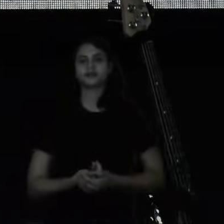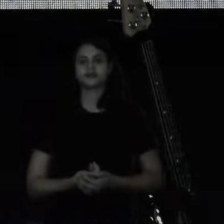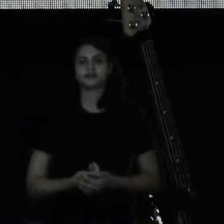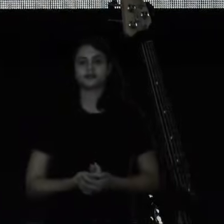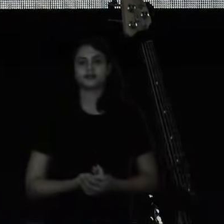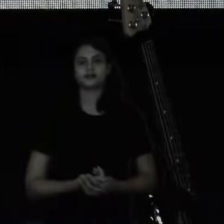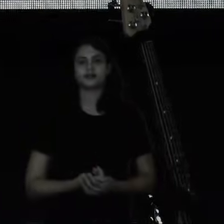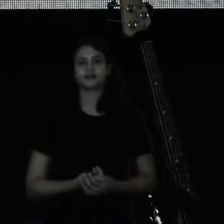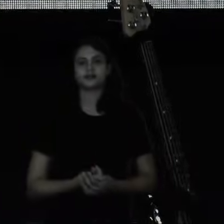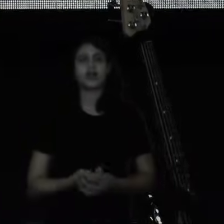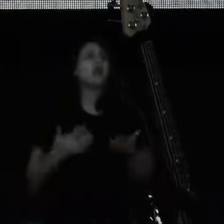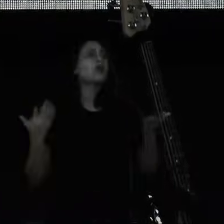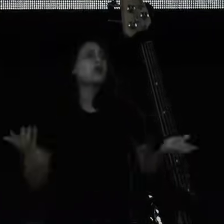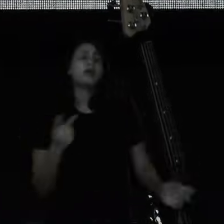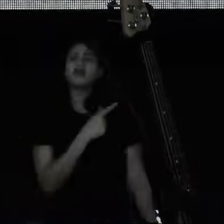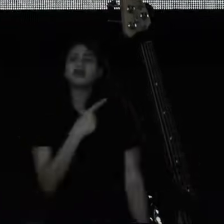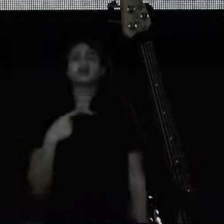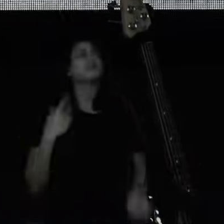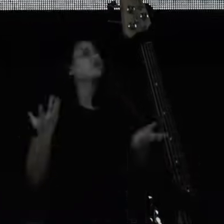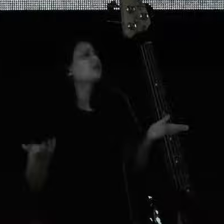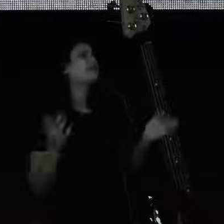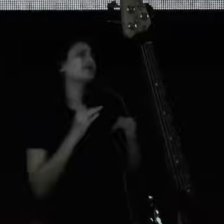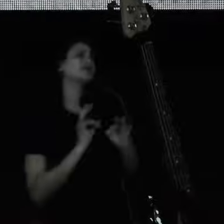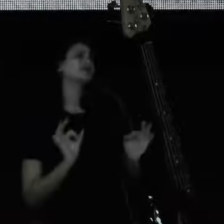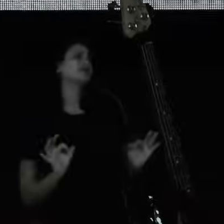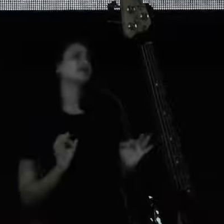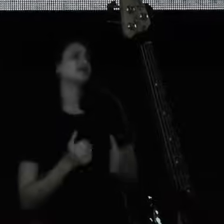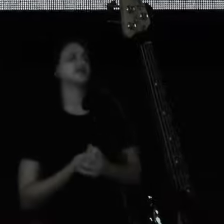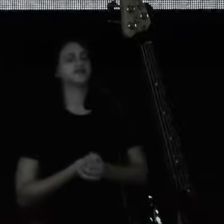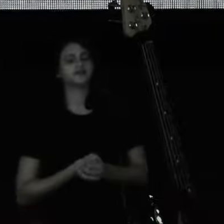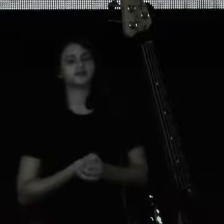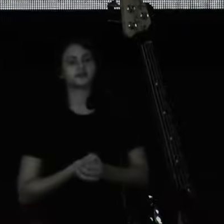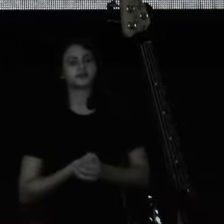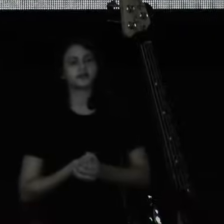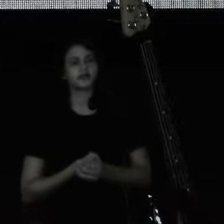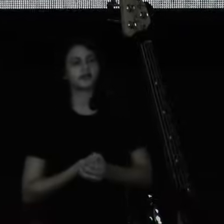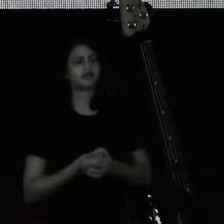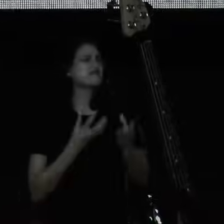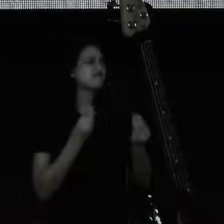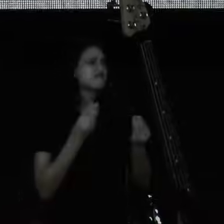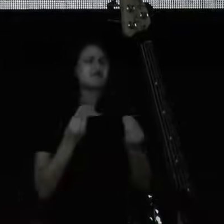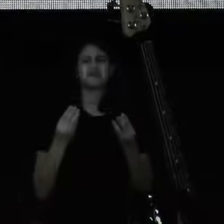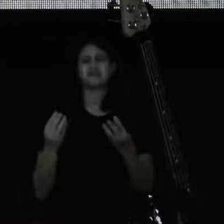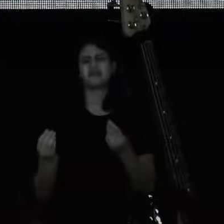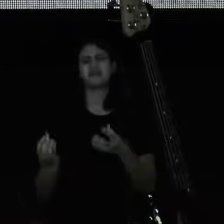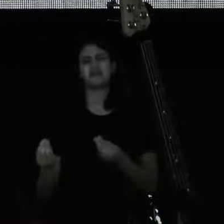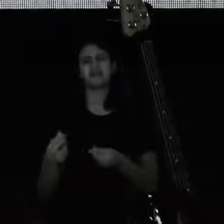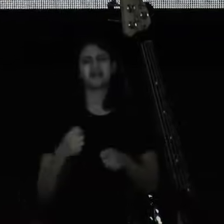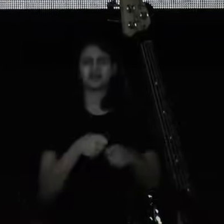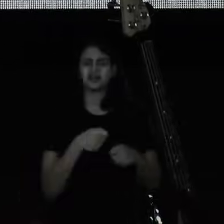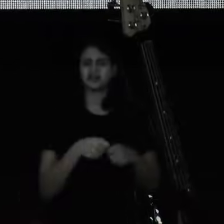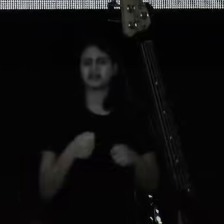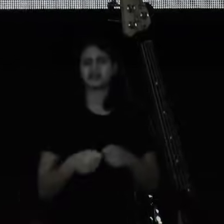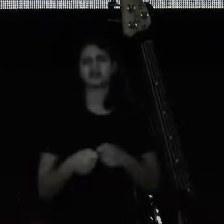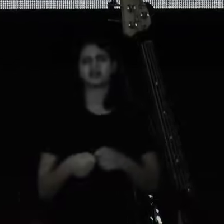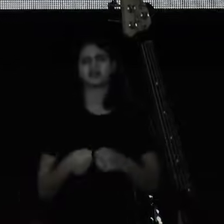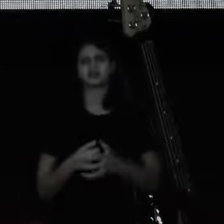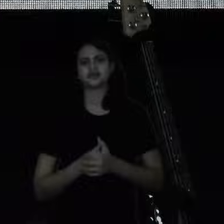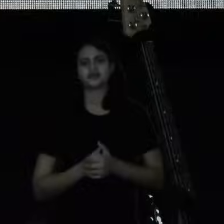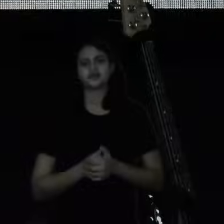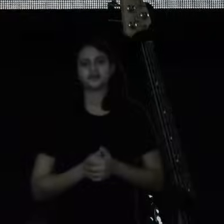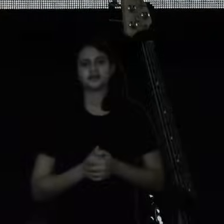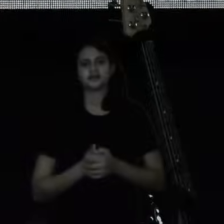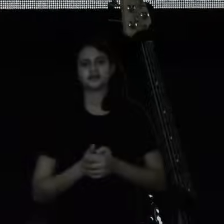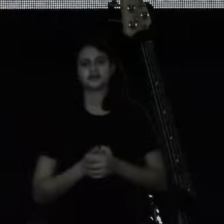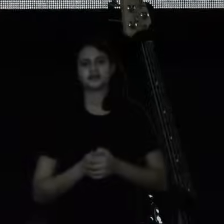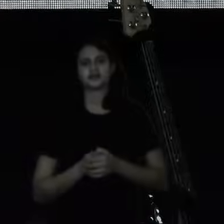Como é isso, pastor? Como é que acontece? Quais são as causas? São várias. Abuso.